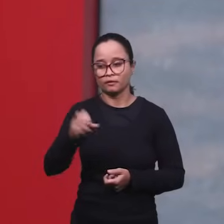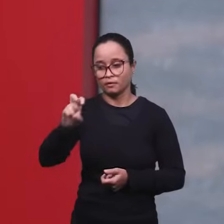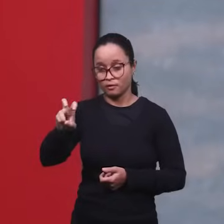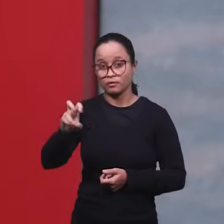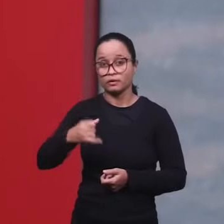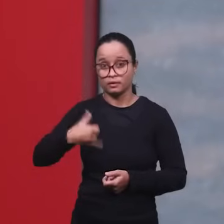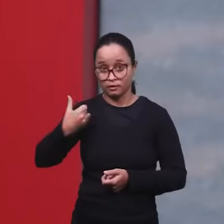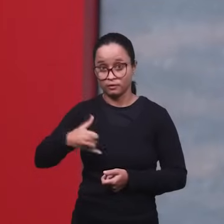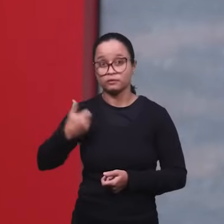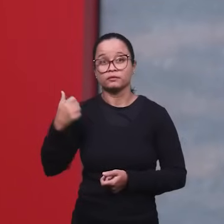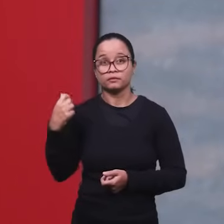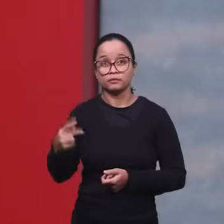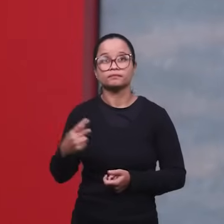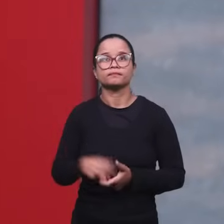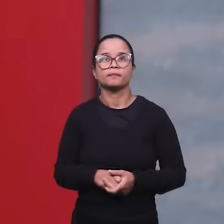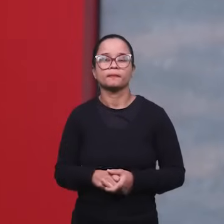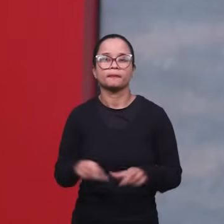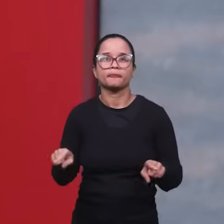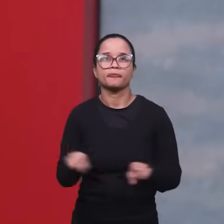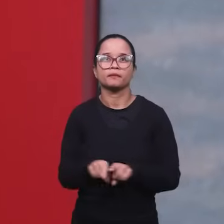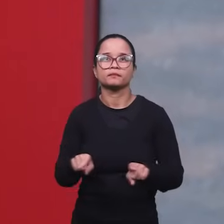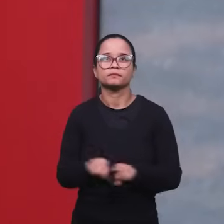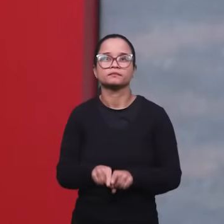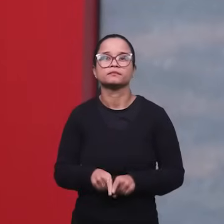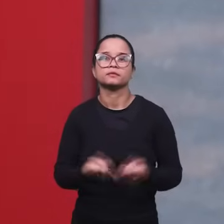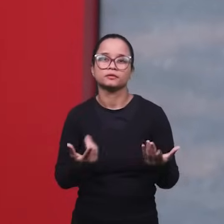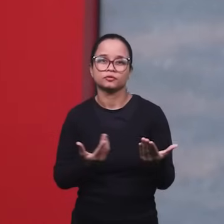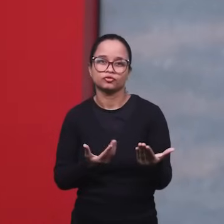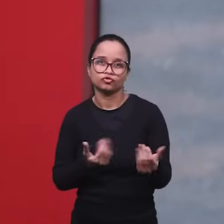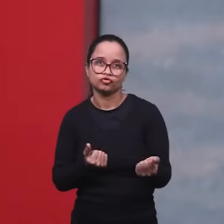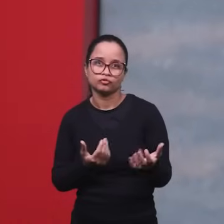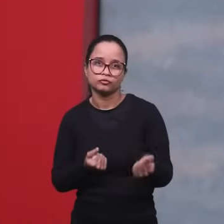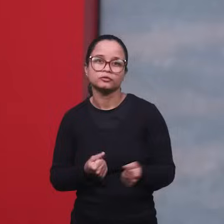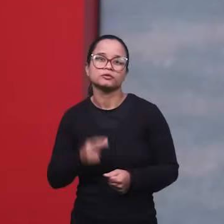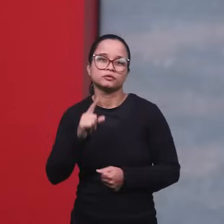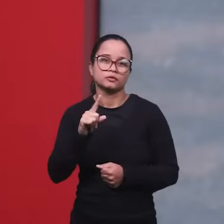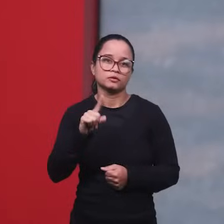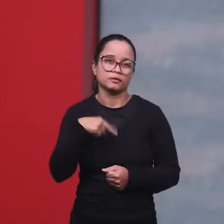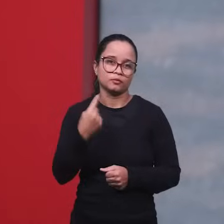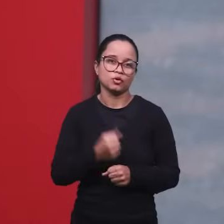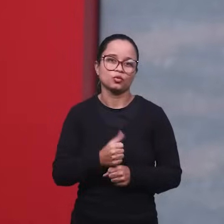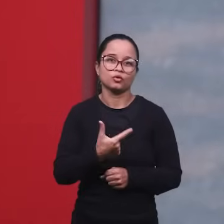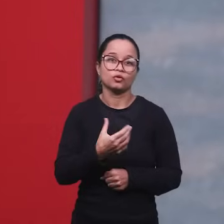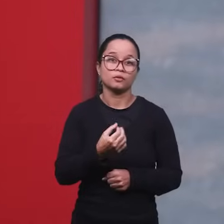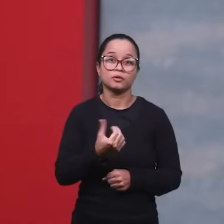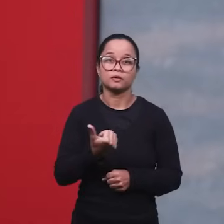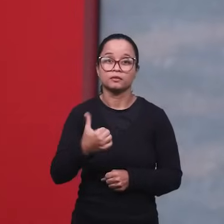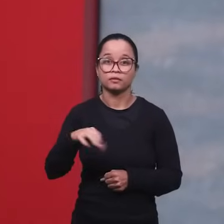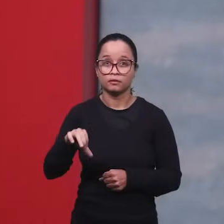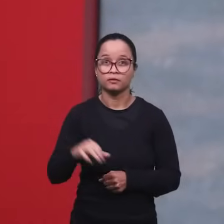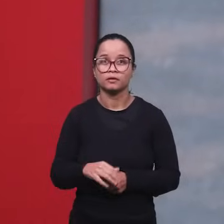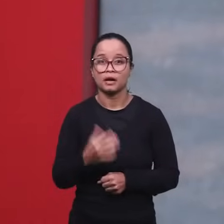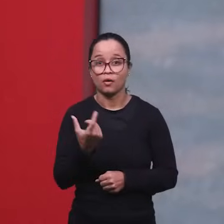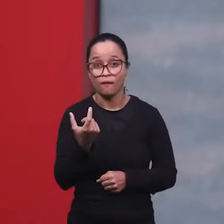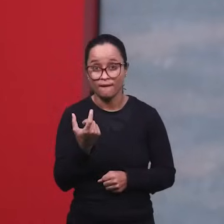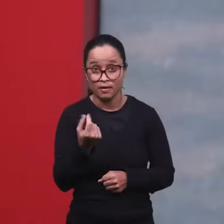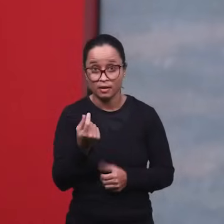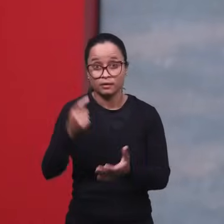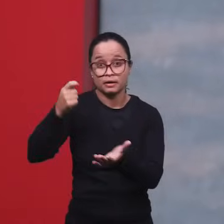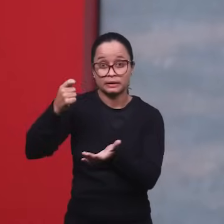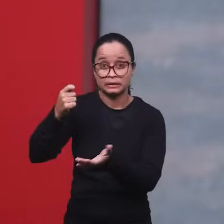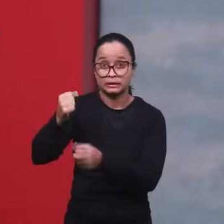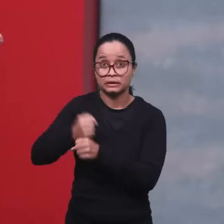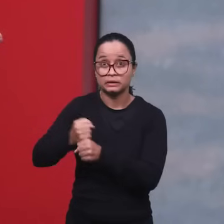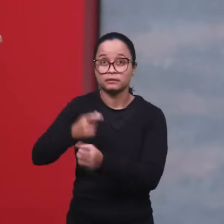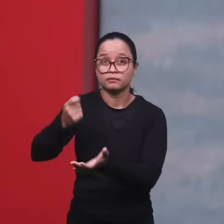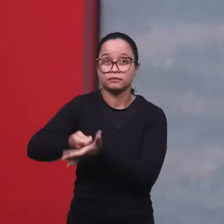65 anos, é a idade que ele precisa ter, e no mínimo, o jovem que começou depois de 2019 a contribuir, com 20 anos de contribuição.